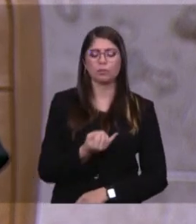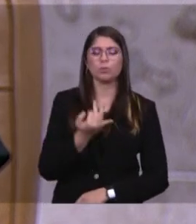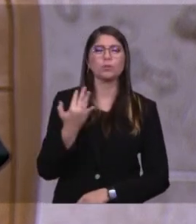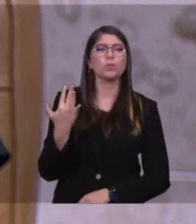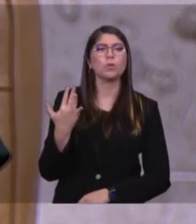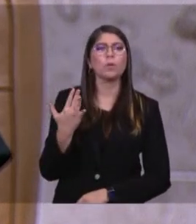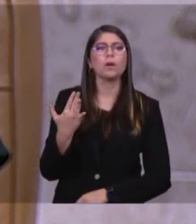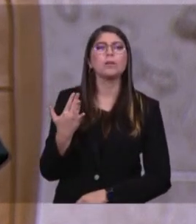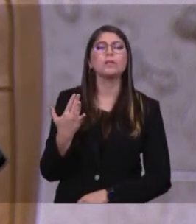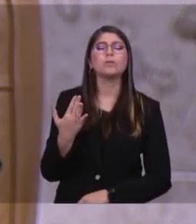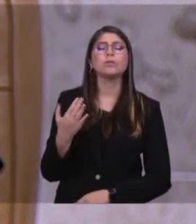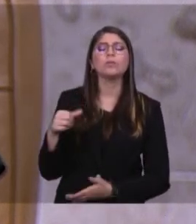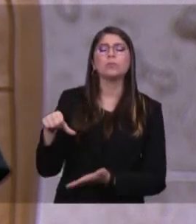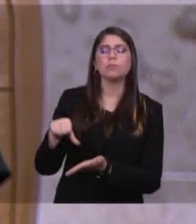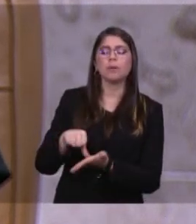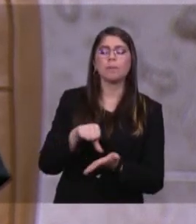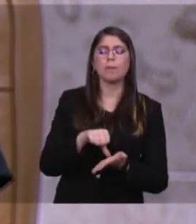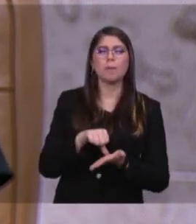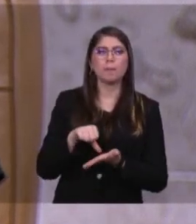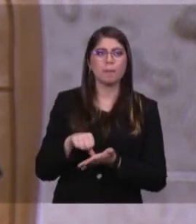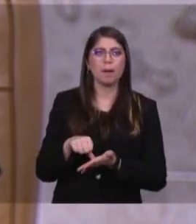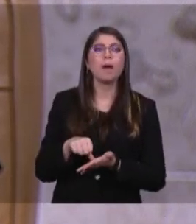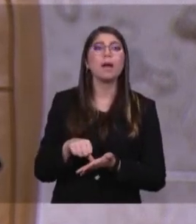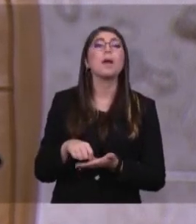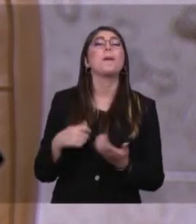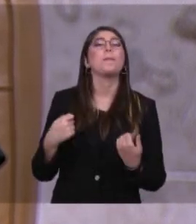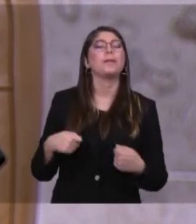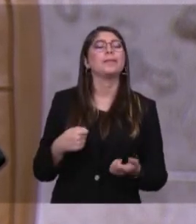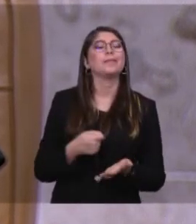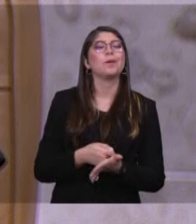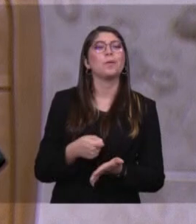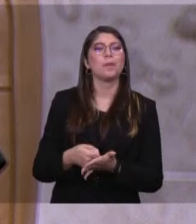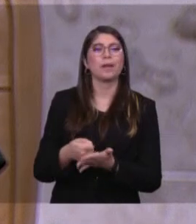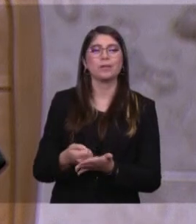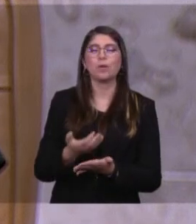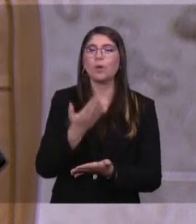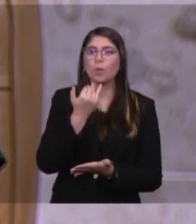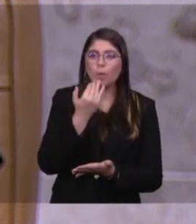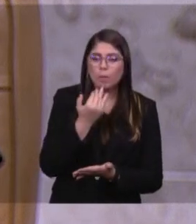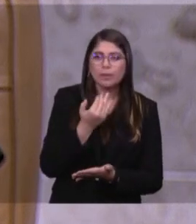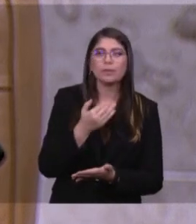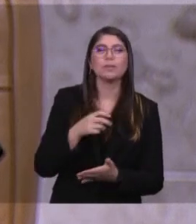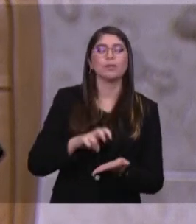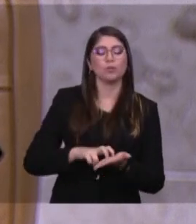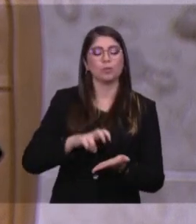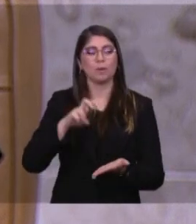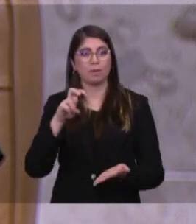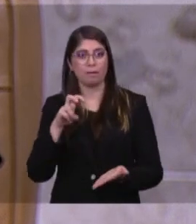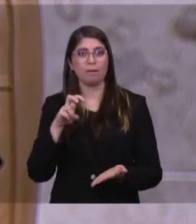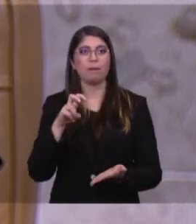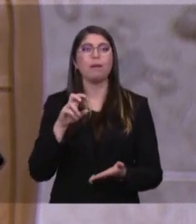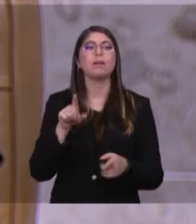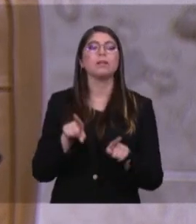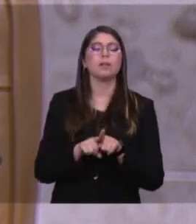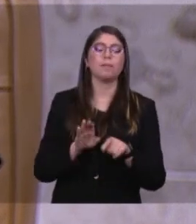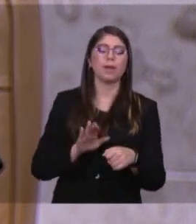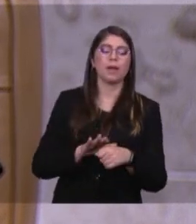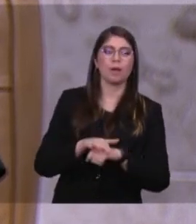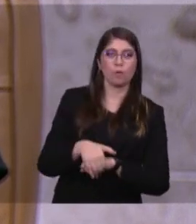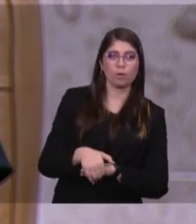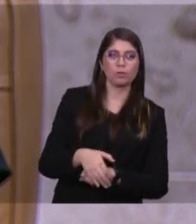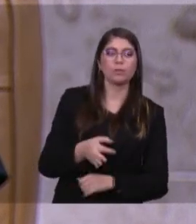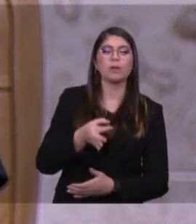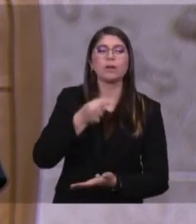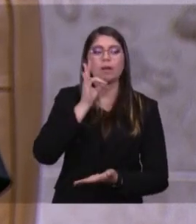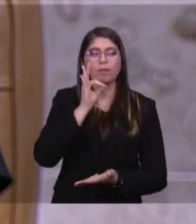de estabelecimentos com oferta obrigatória de refeições matinais e noturnas, café da